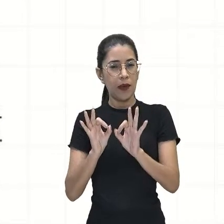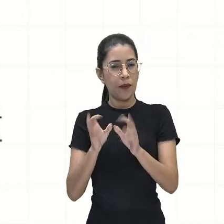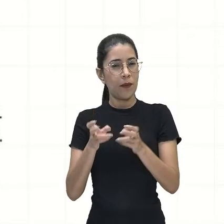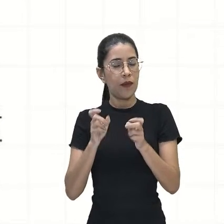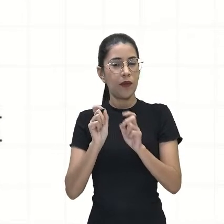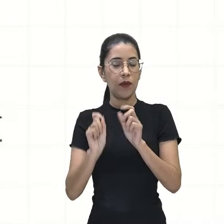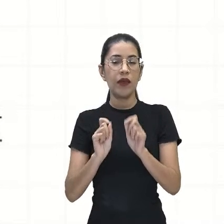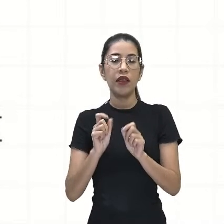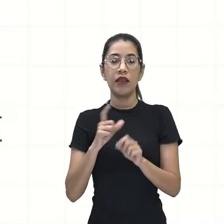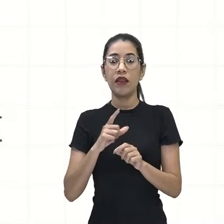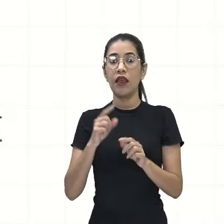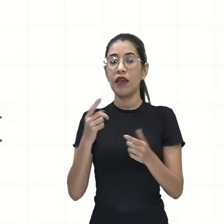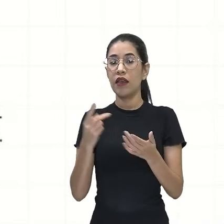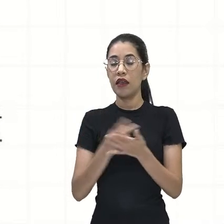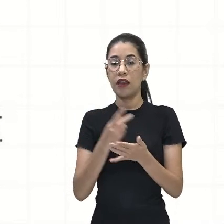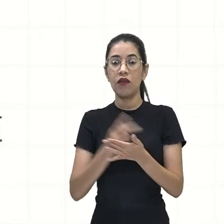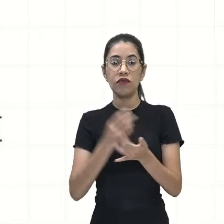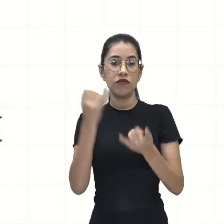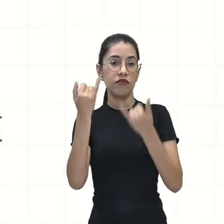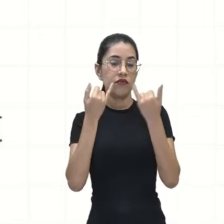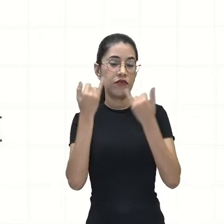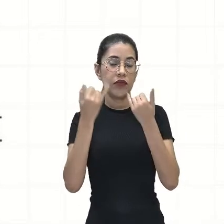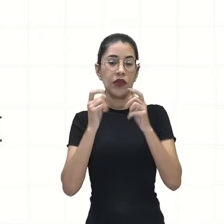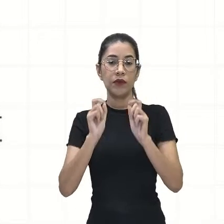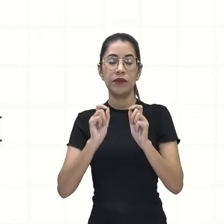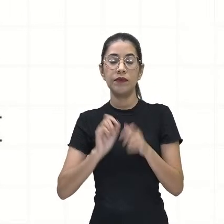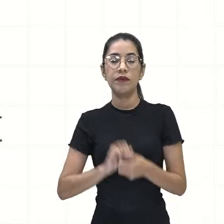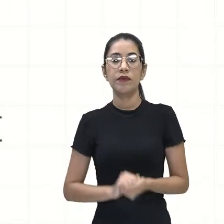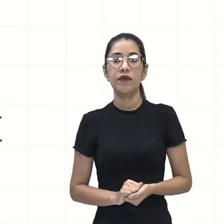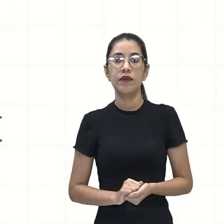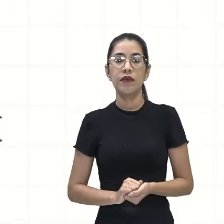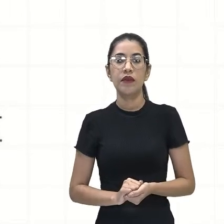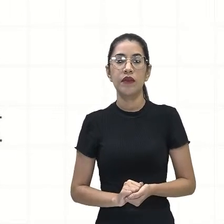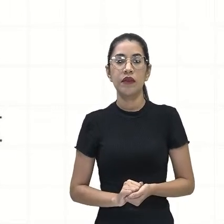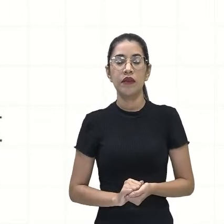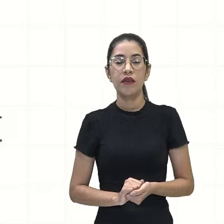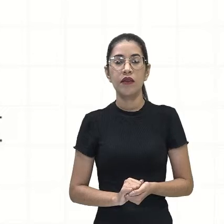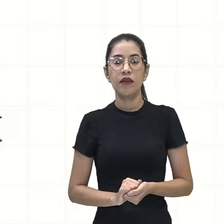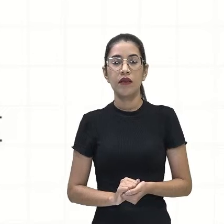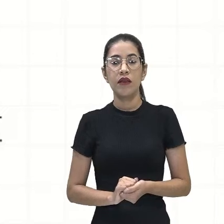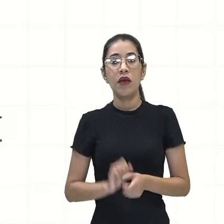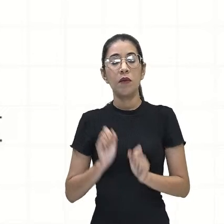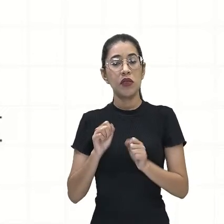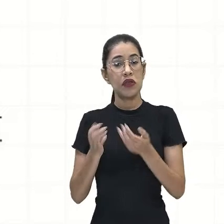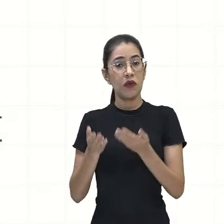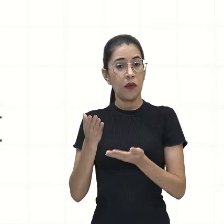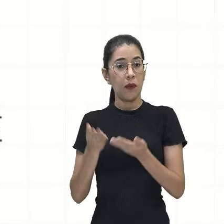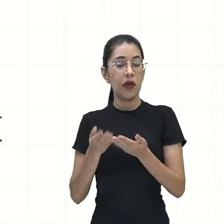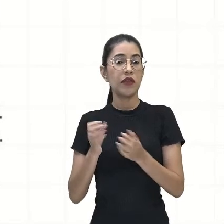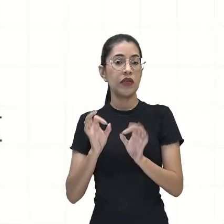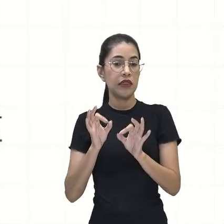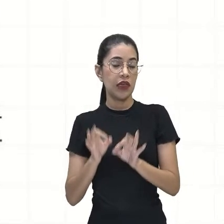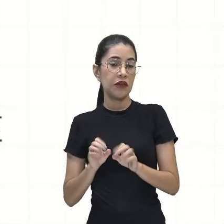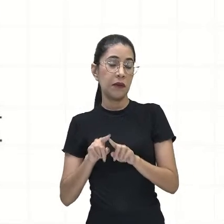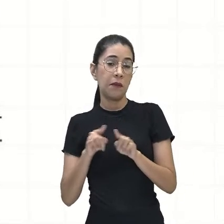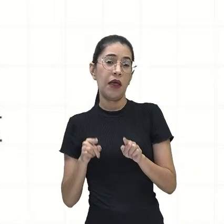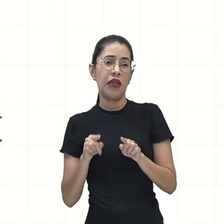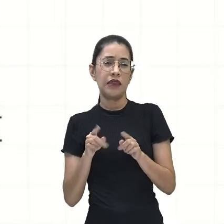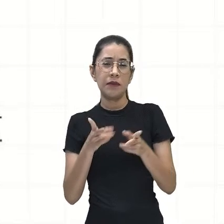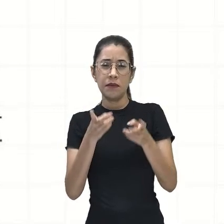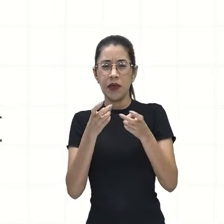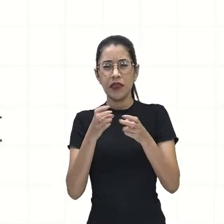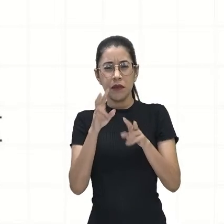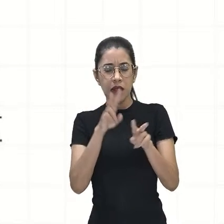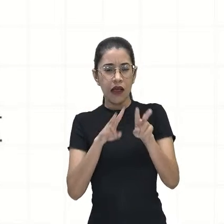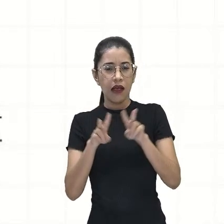já tem um erro de informação. Provavelmente, essas toneladas está correta, mas visualmente a imagem